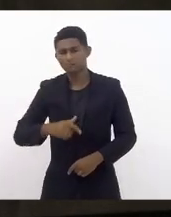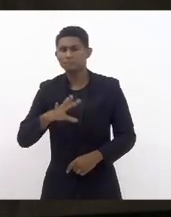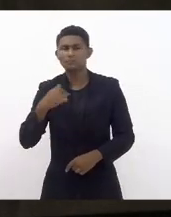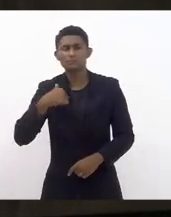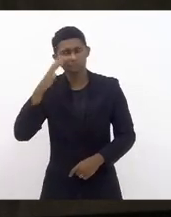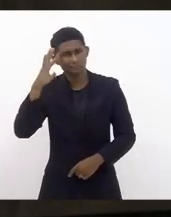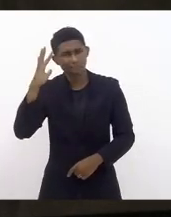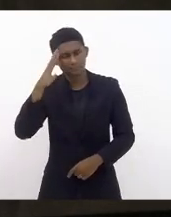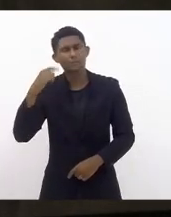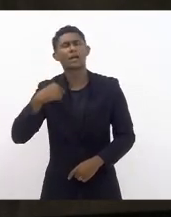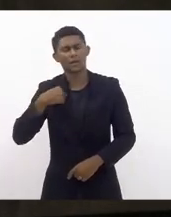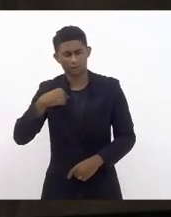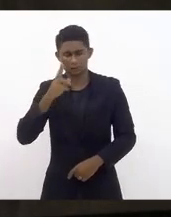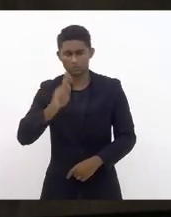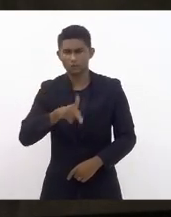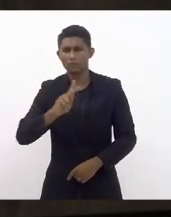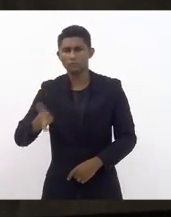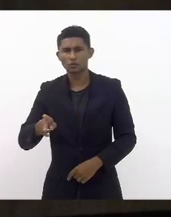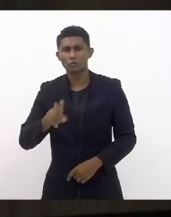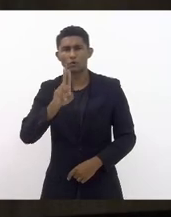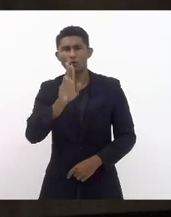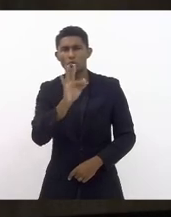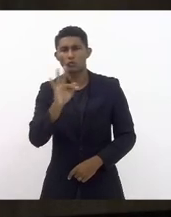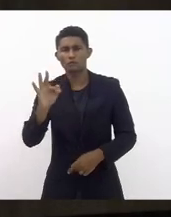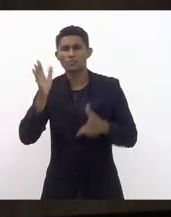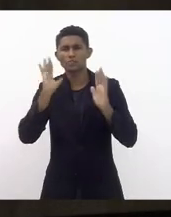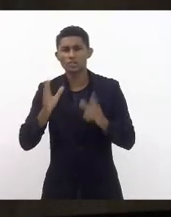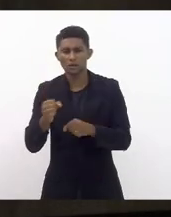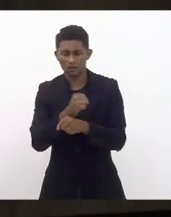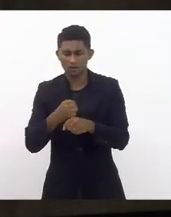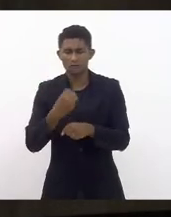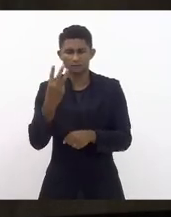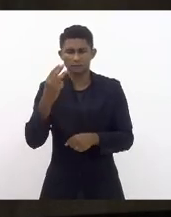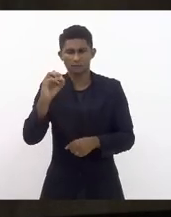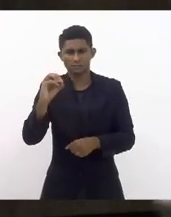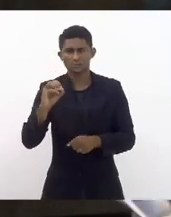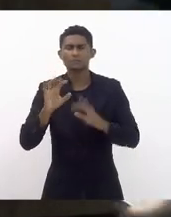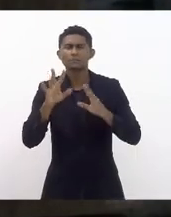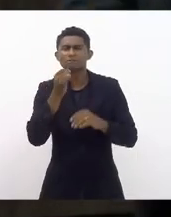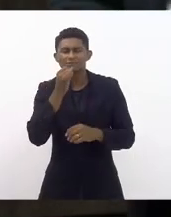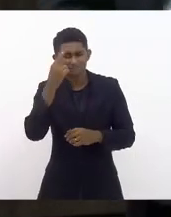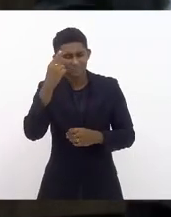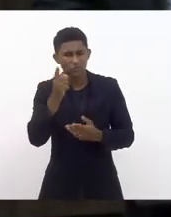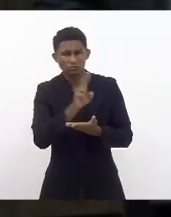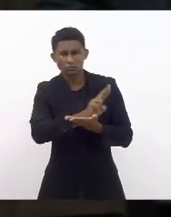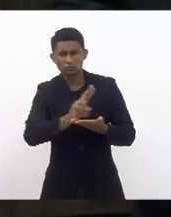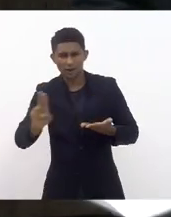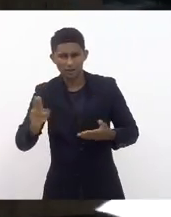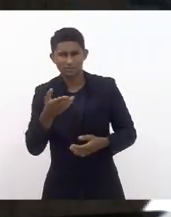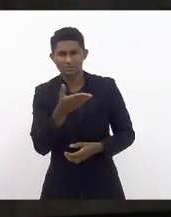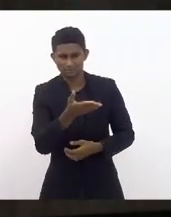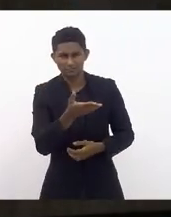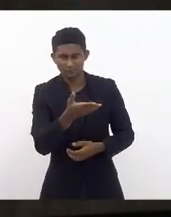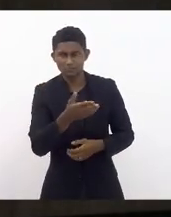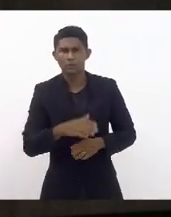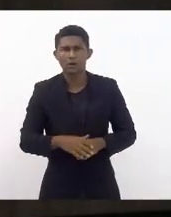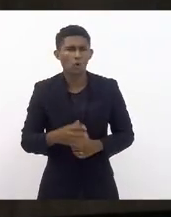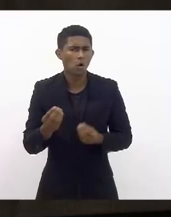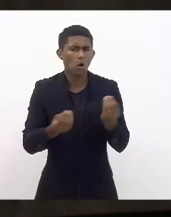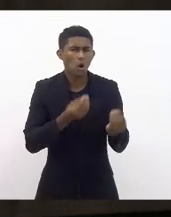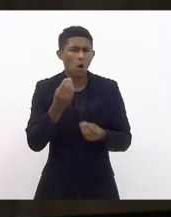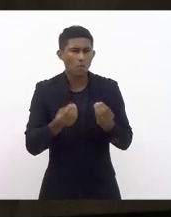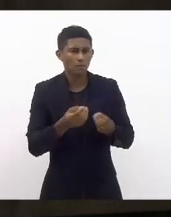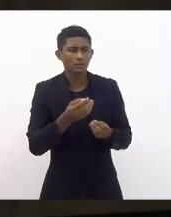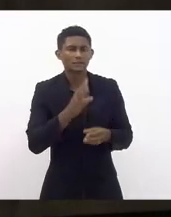sou professor da UF há 30 anos, não se faz universidade sem a chamada indissociabilidade entre